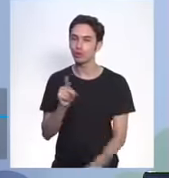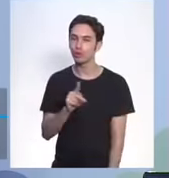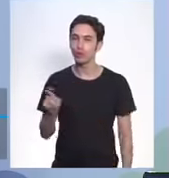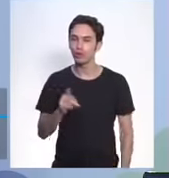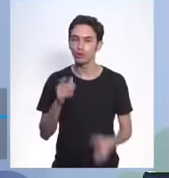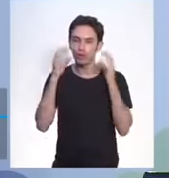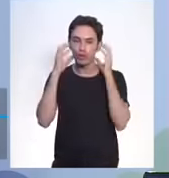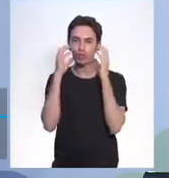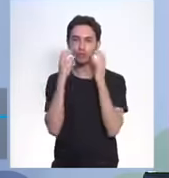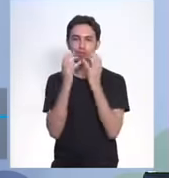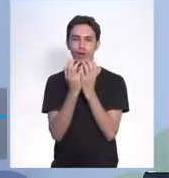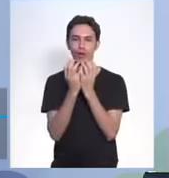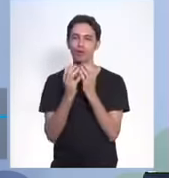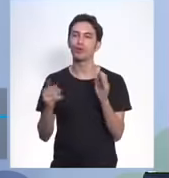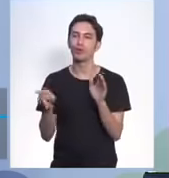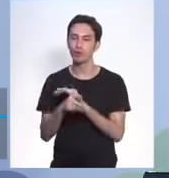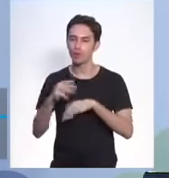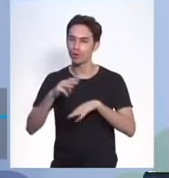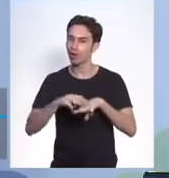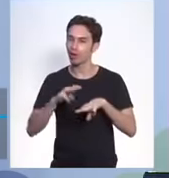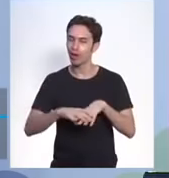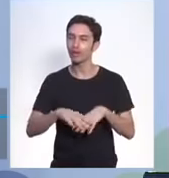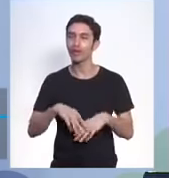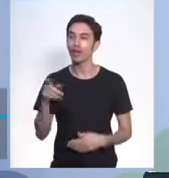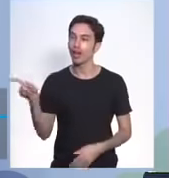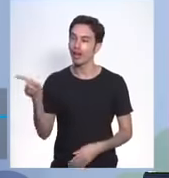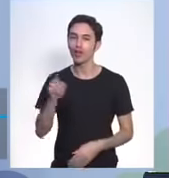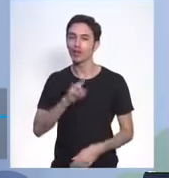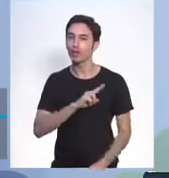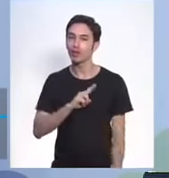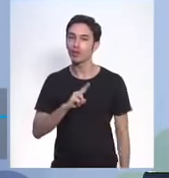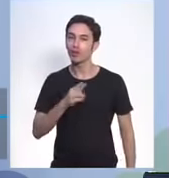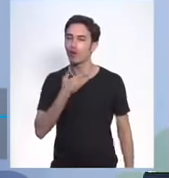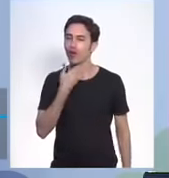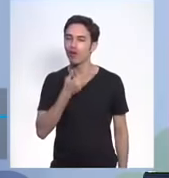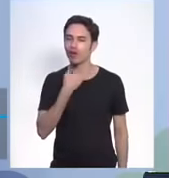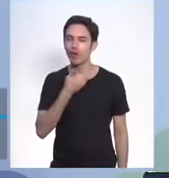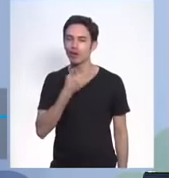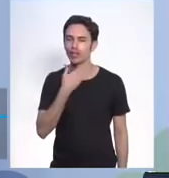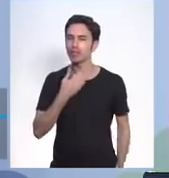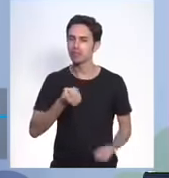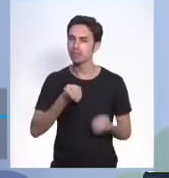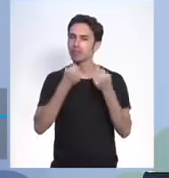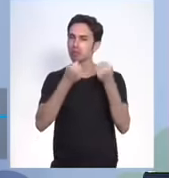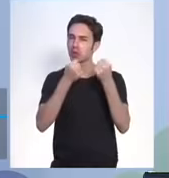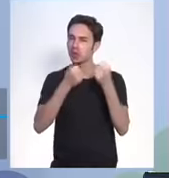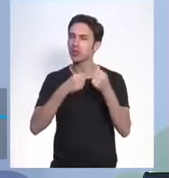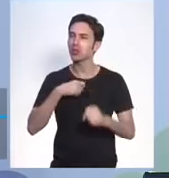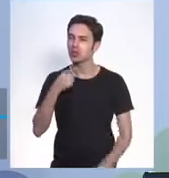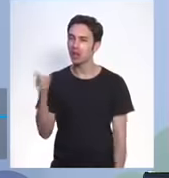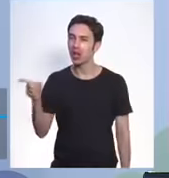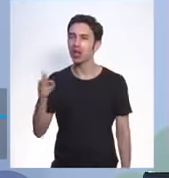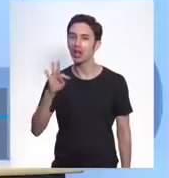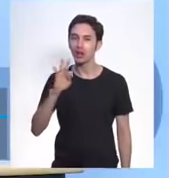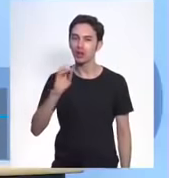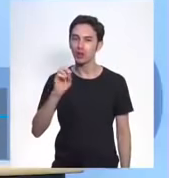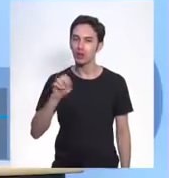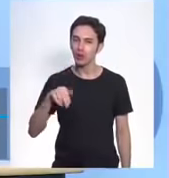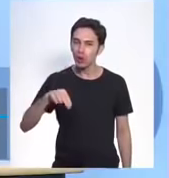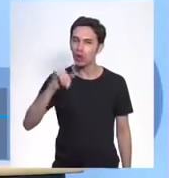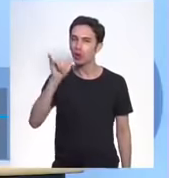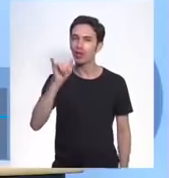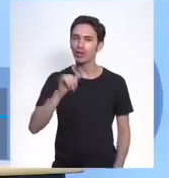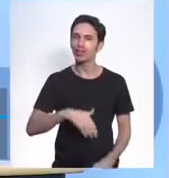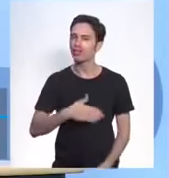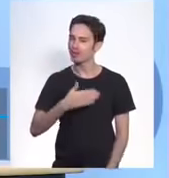barbudo de matemática ele o professor com uma voz de locutor em mesmo Tony